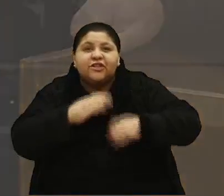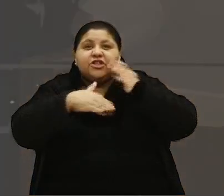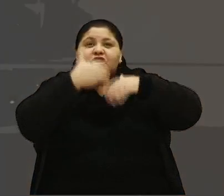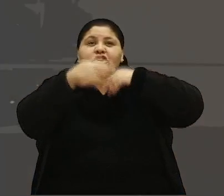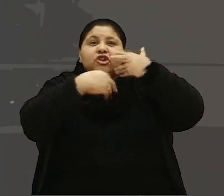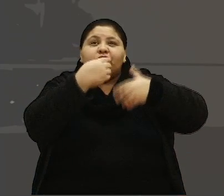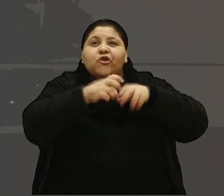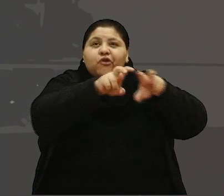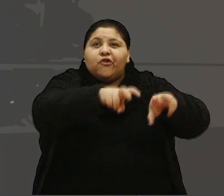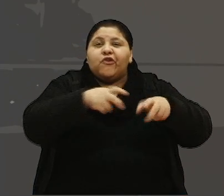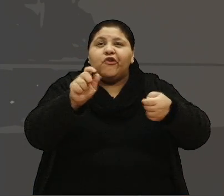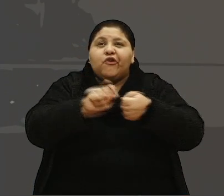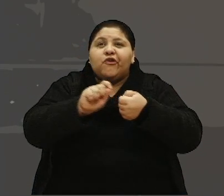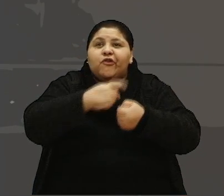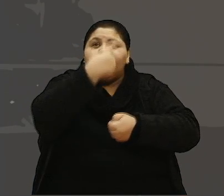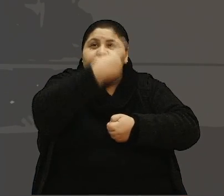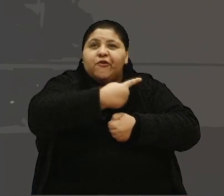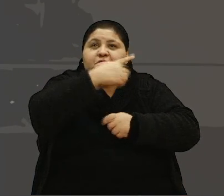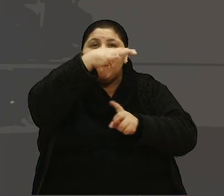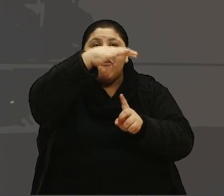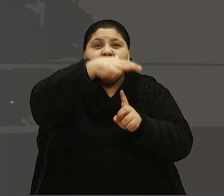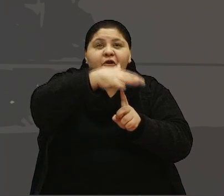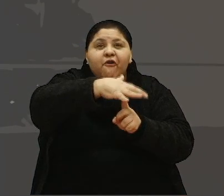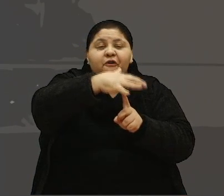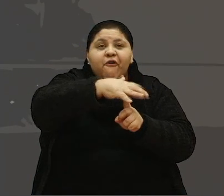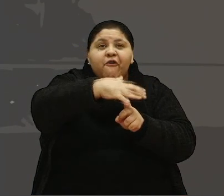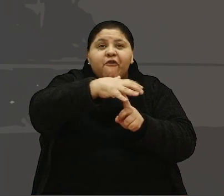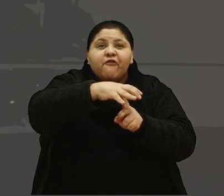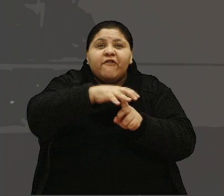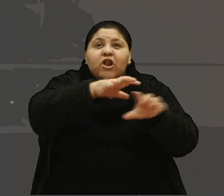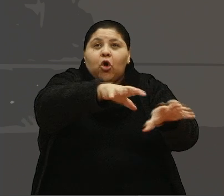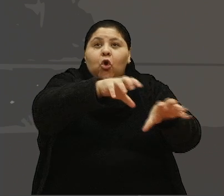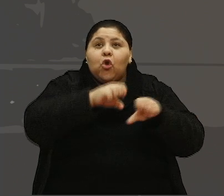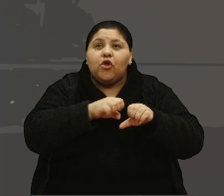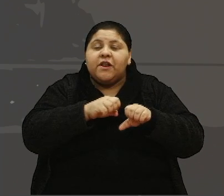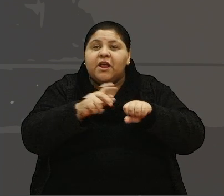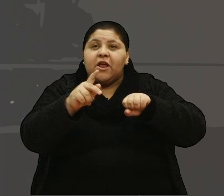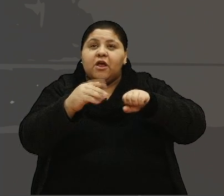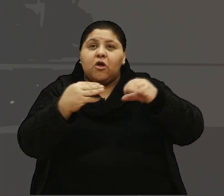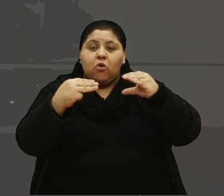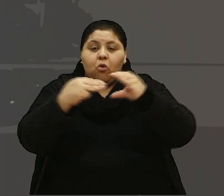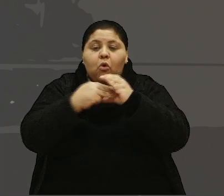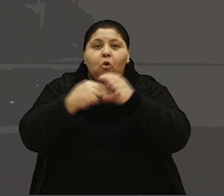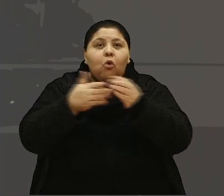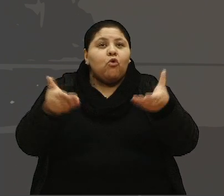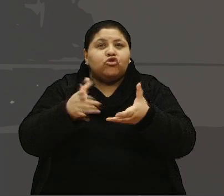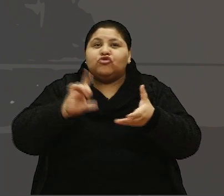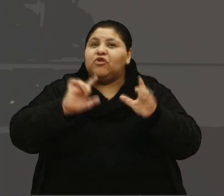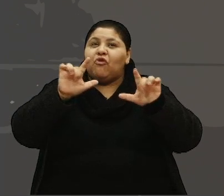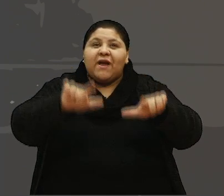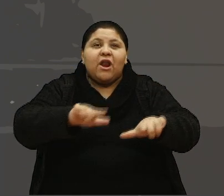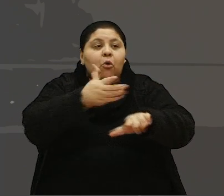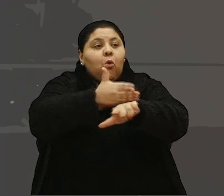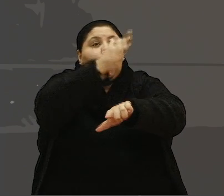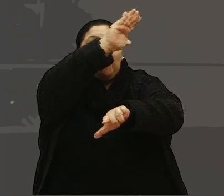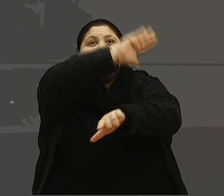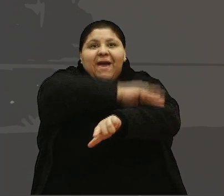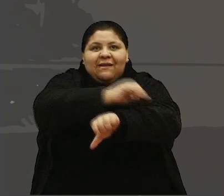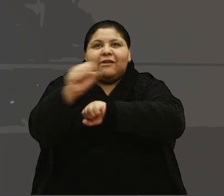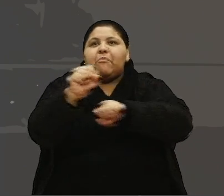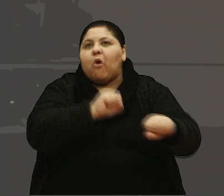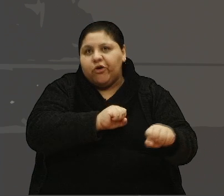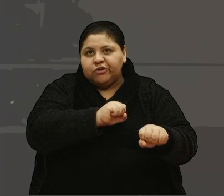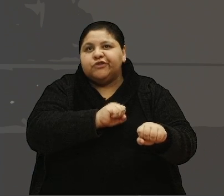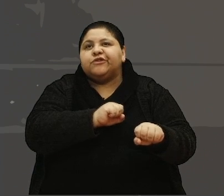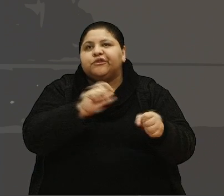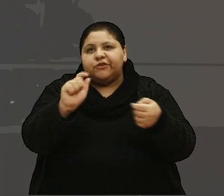a realização de uma feira colonial lá no Shopping Iguatemi. Hoje, em Caxias do Sul, nós não temos uma área coberta possível